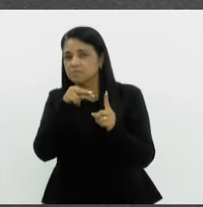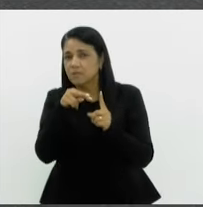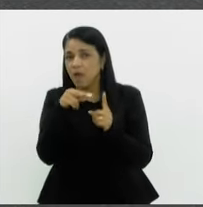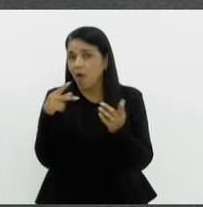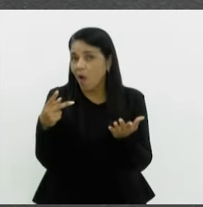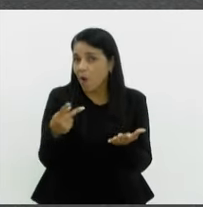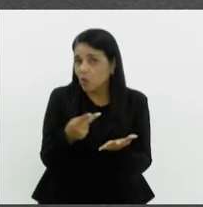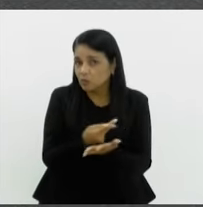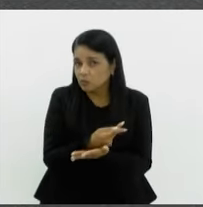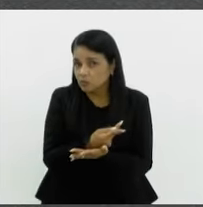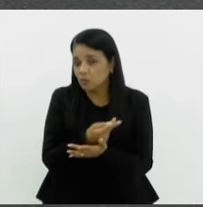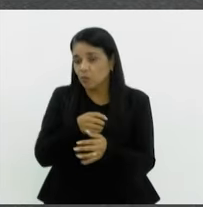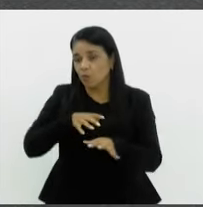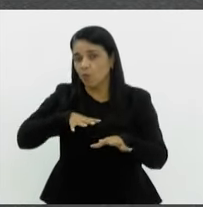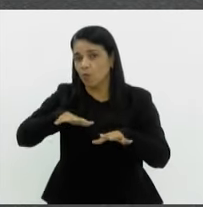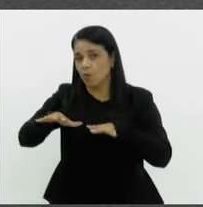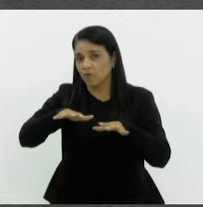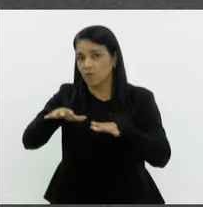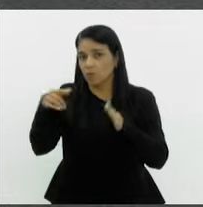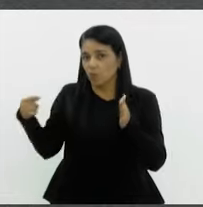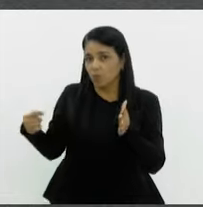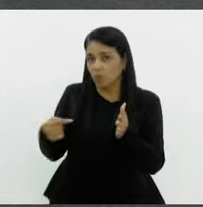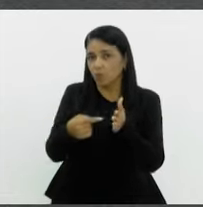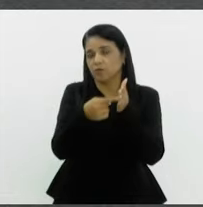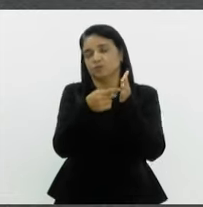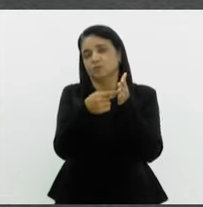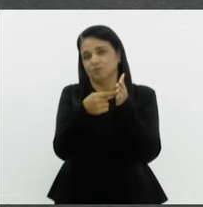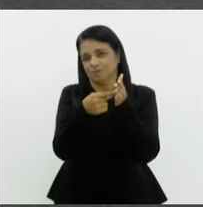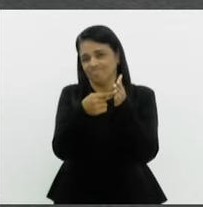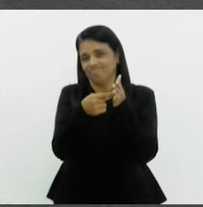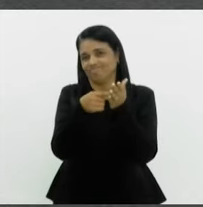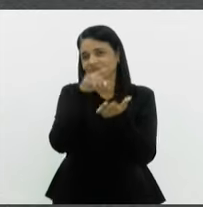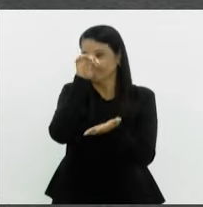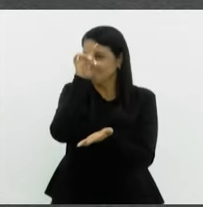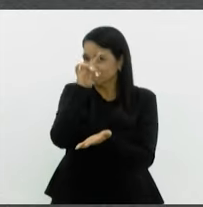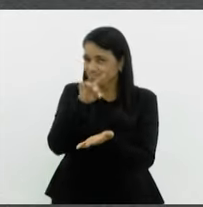aconteceu porque o movimento denunciou, mas essa realidade acontece